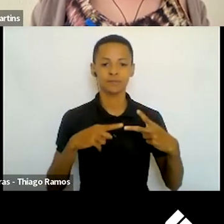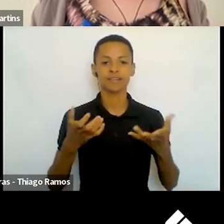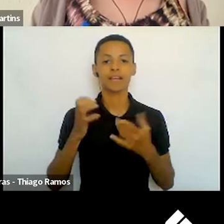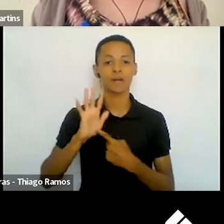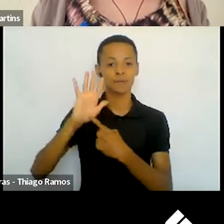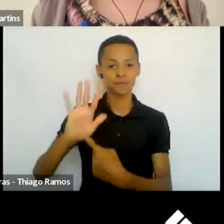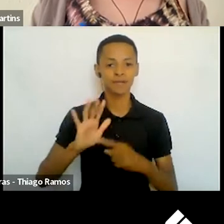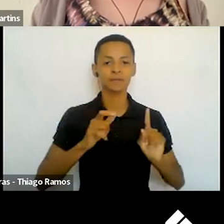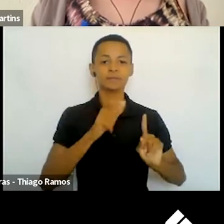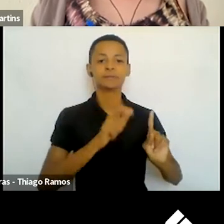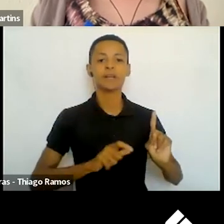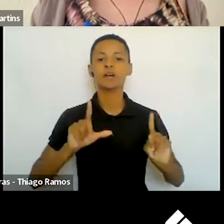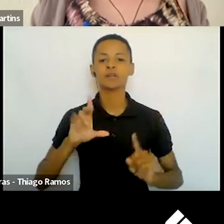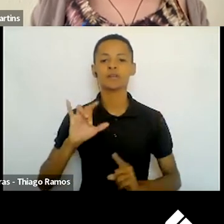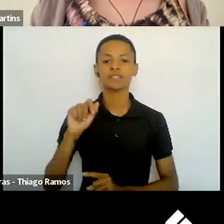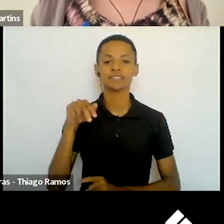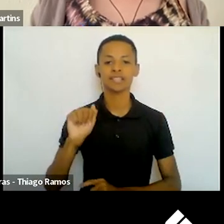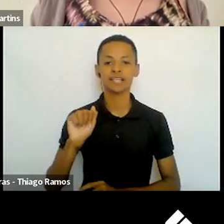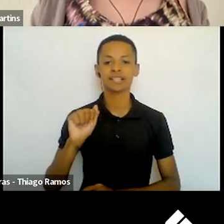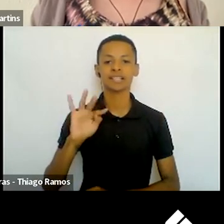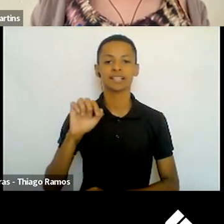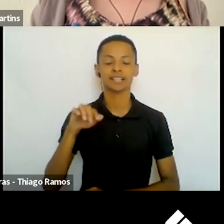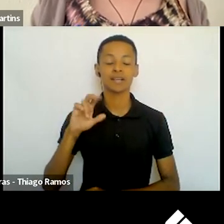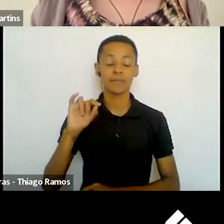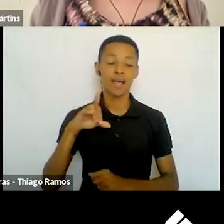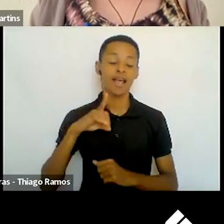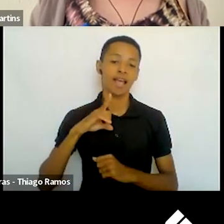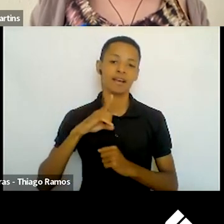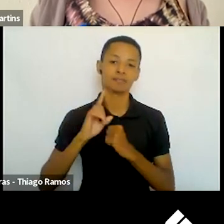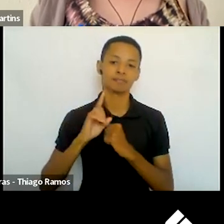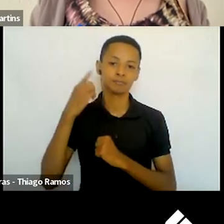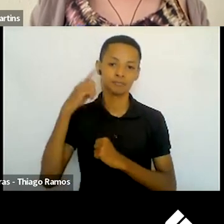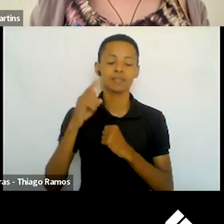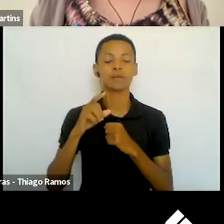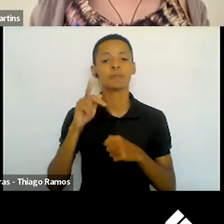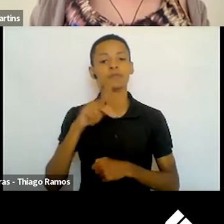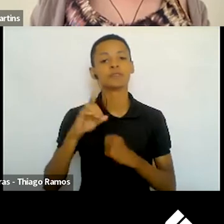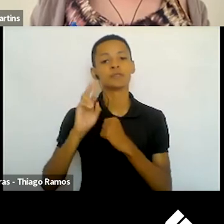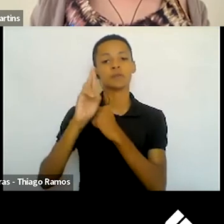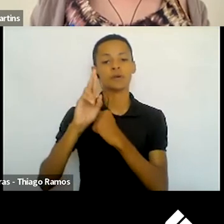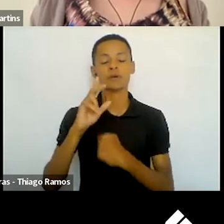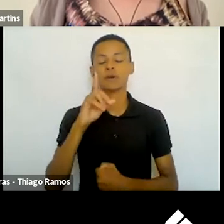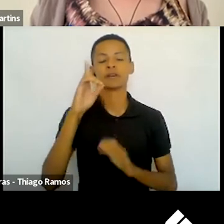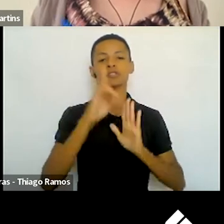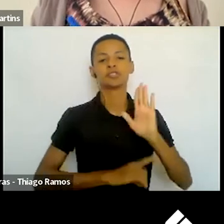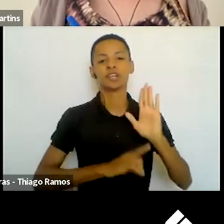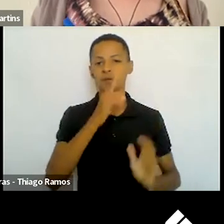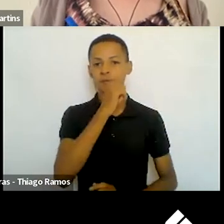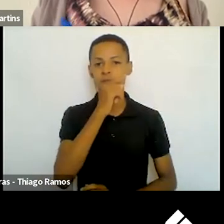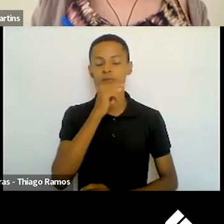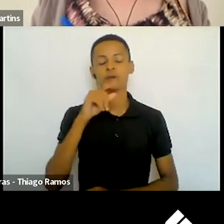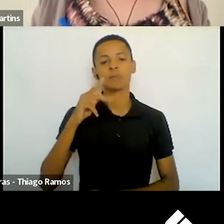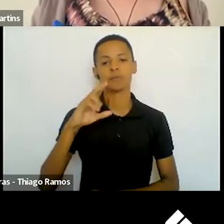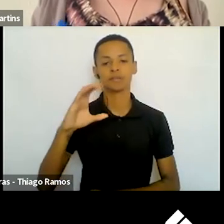Luciana Temer, que é advogada, professora doutora em Direito pela PUC São Paulo, que foi delegada da